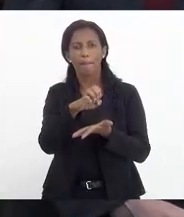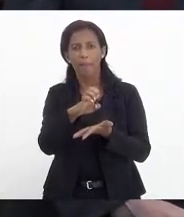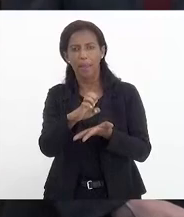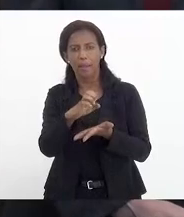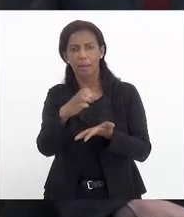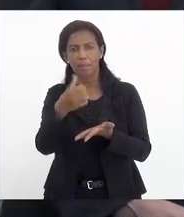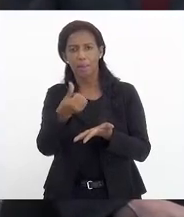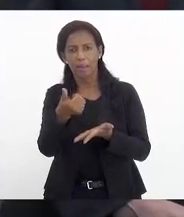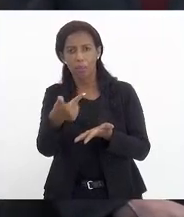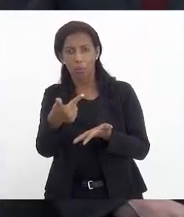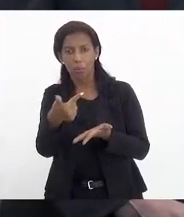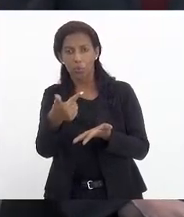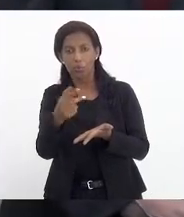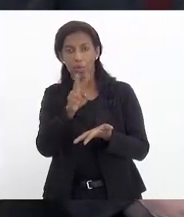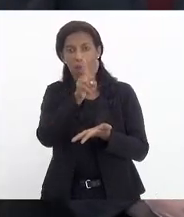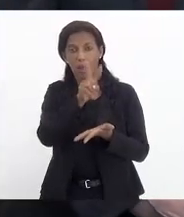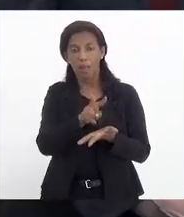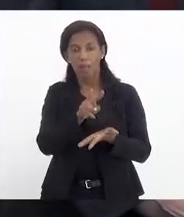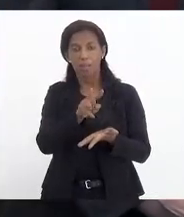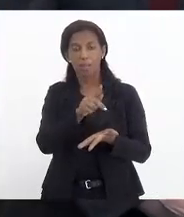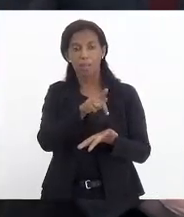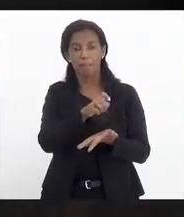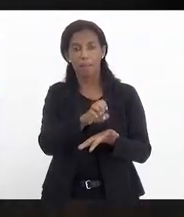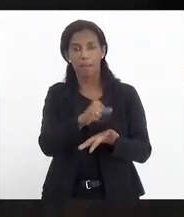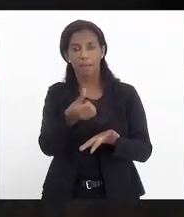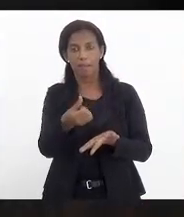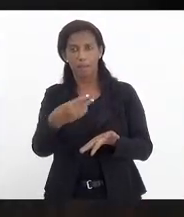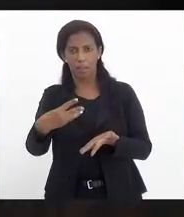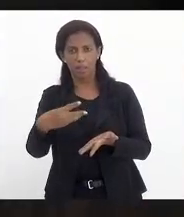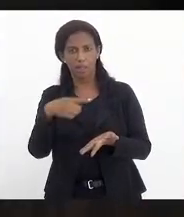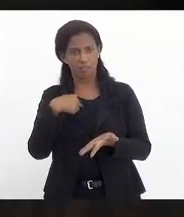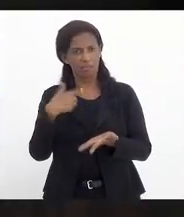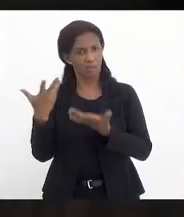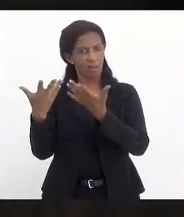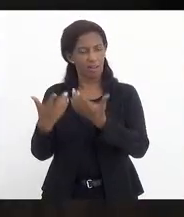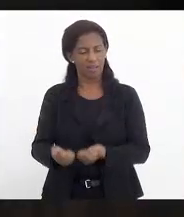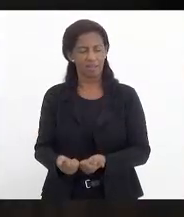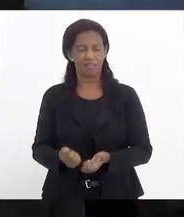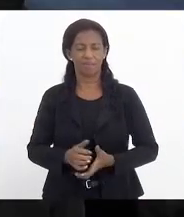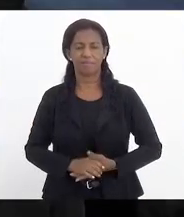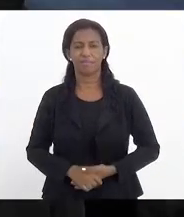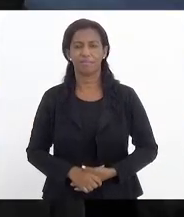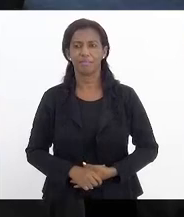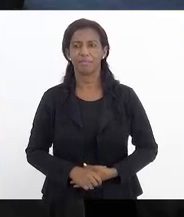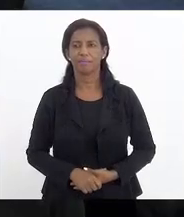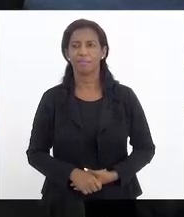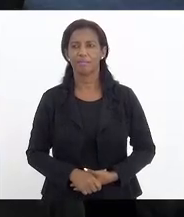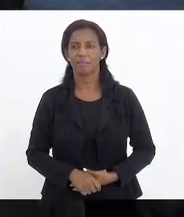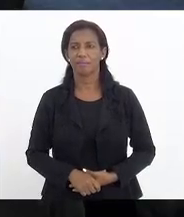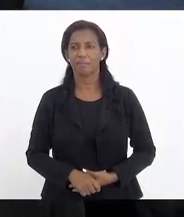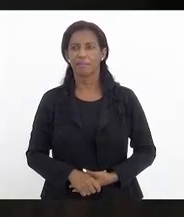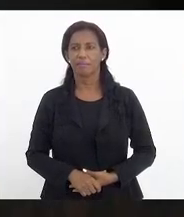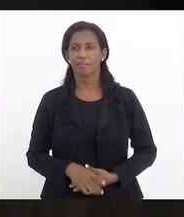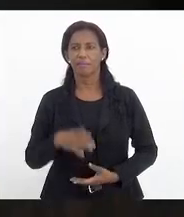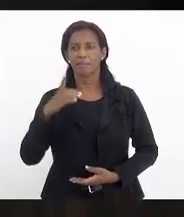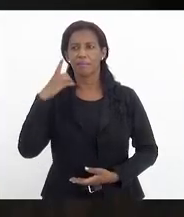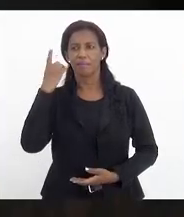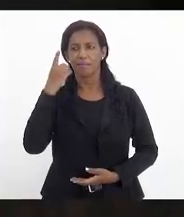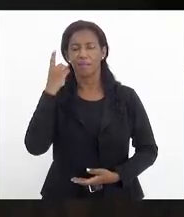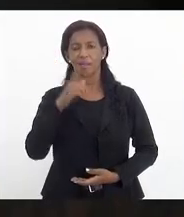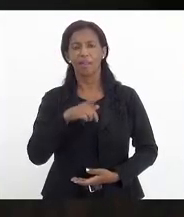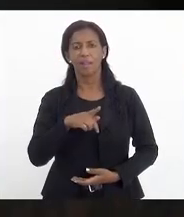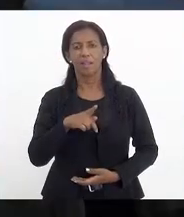62, leia-se PEC 63. A presidência defere pedido de Vossa Excelência. Muito obrigado. Deputado